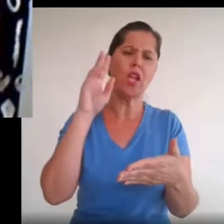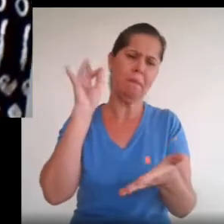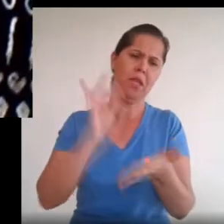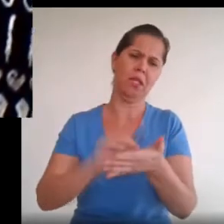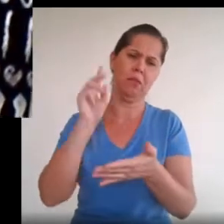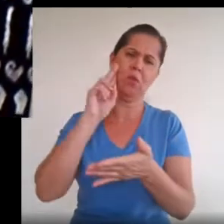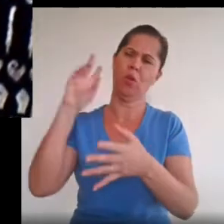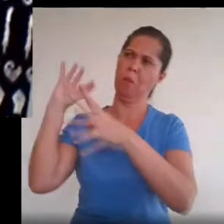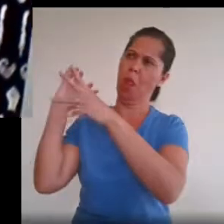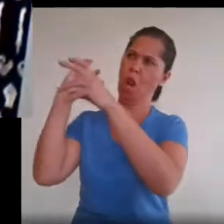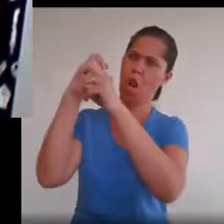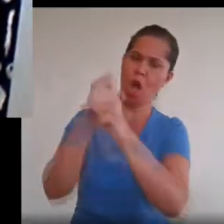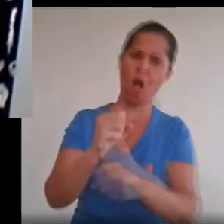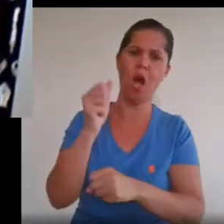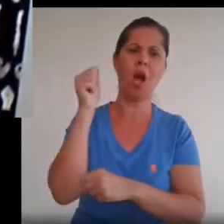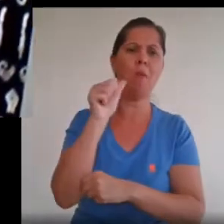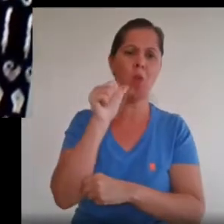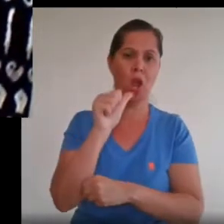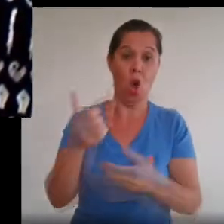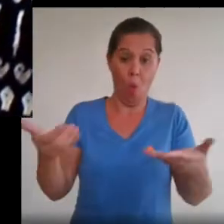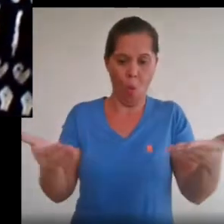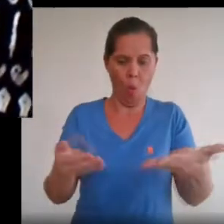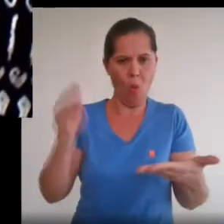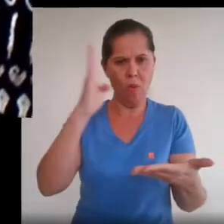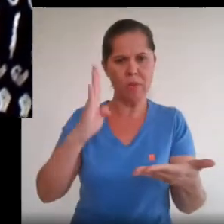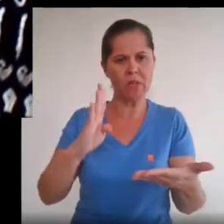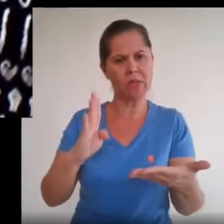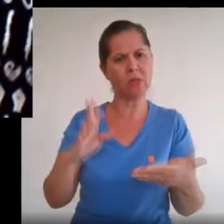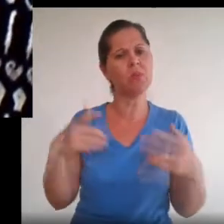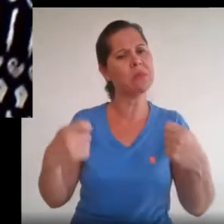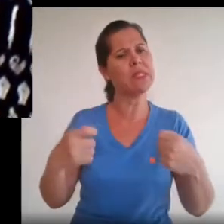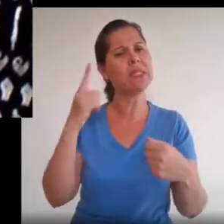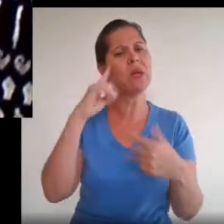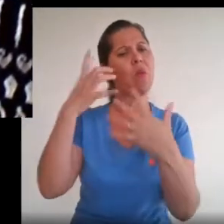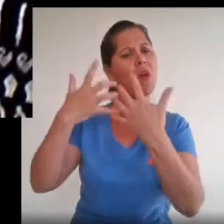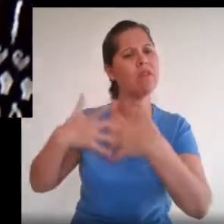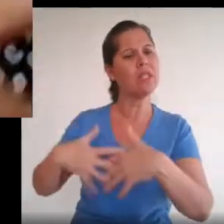historicamente falando, a gente precisa, no Brasil, pensar